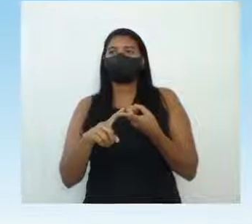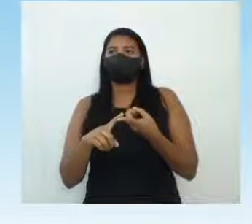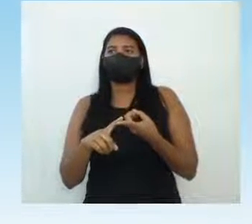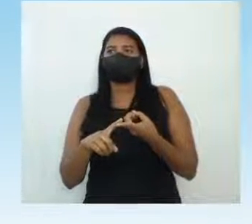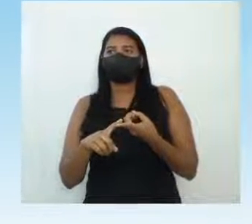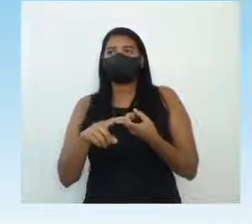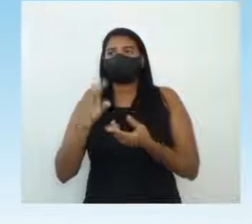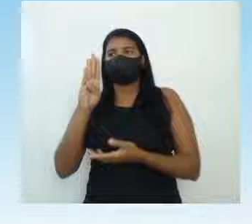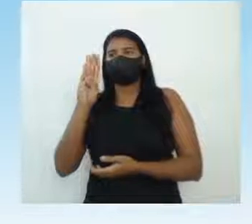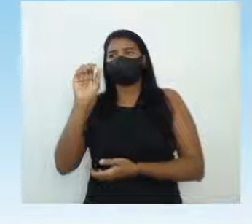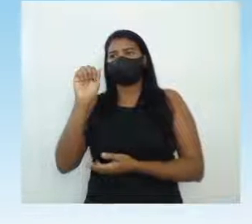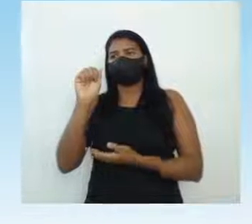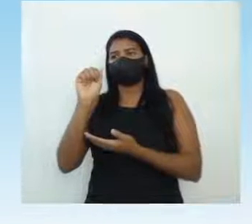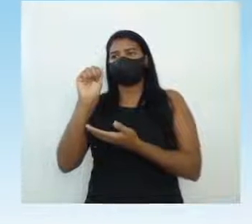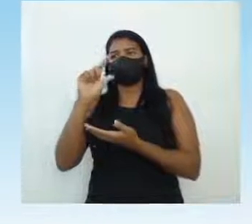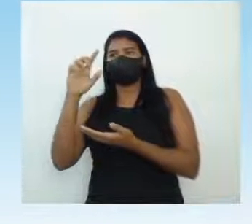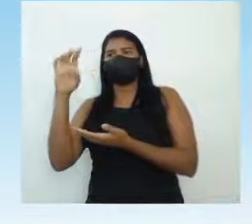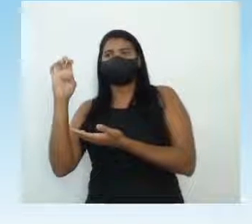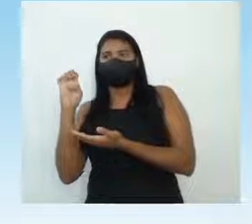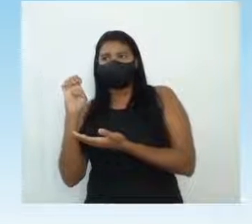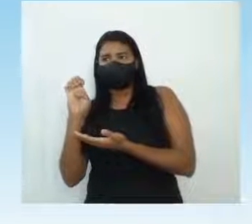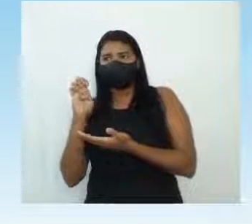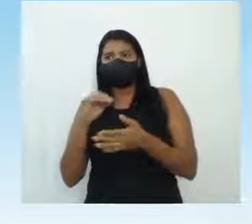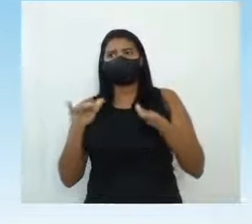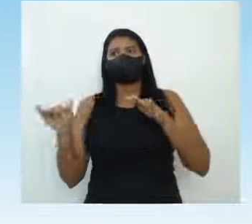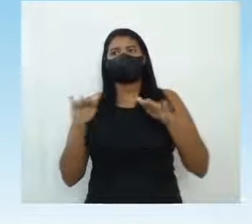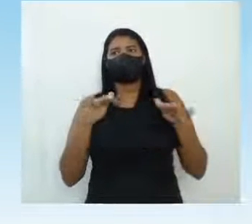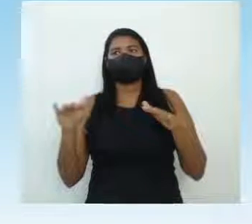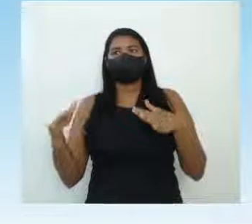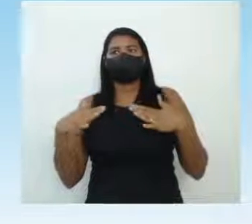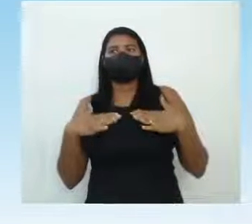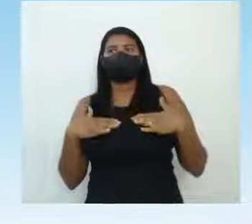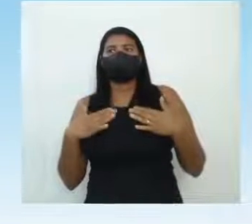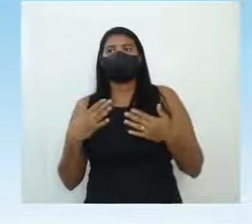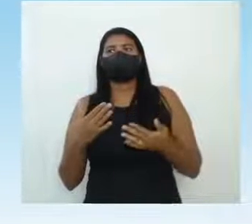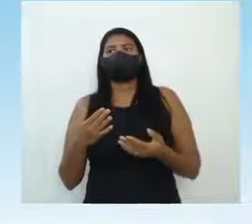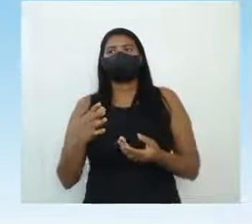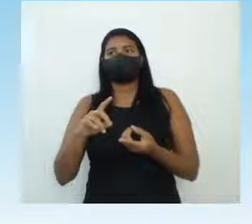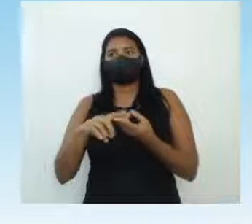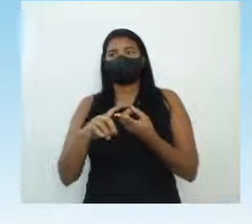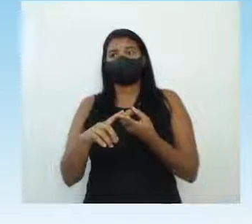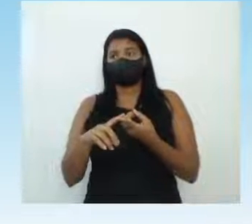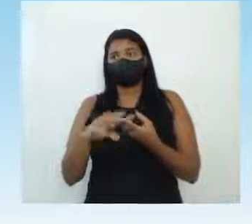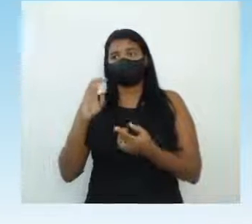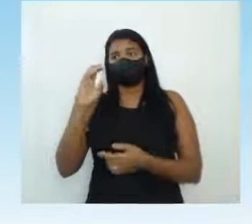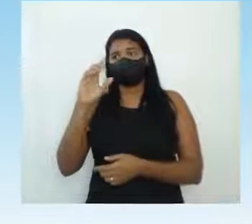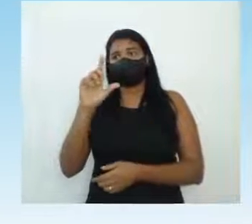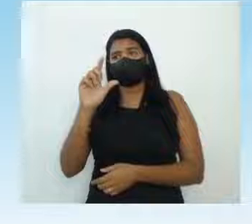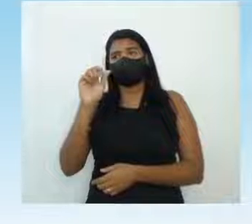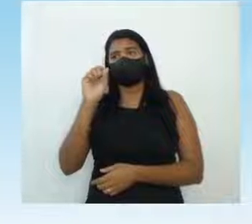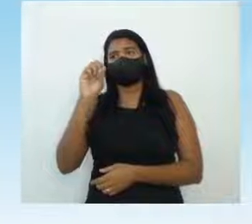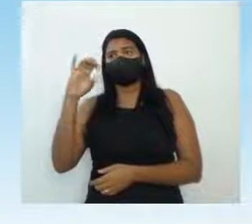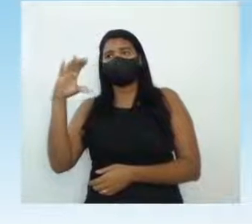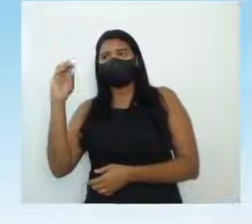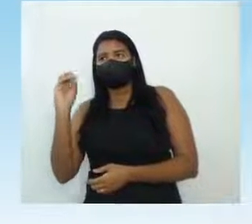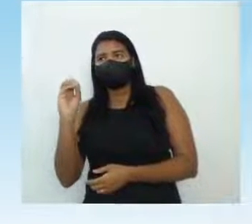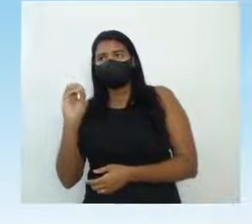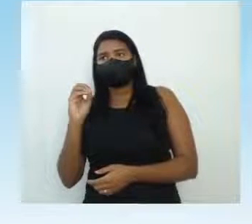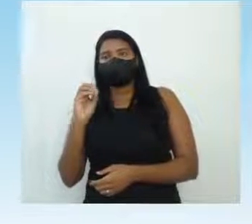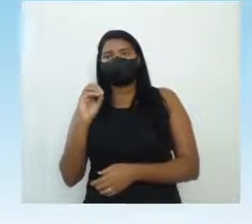balé, nos movimentos do balé clássico e da arte